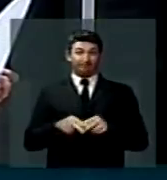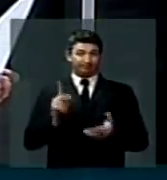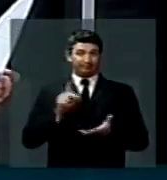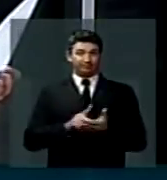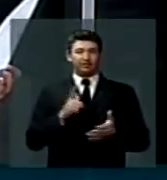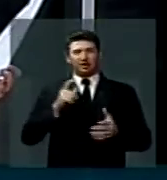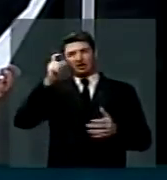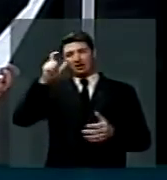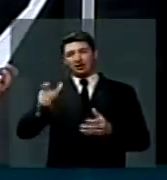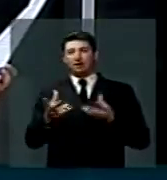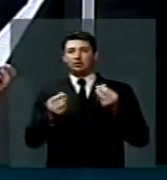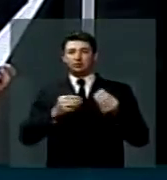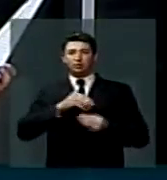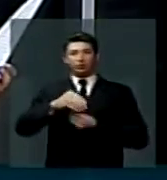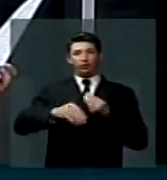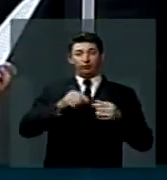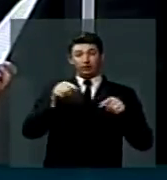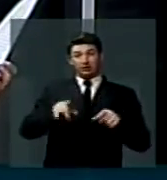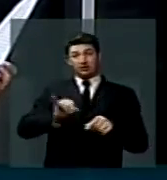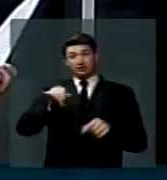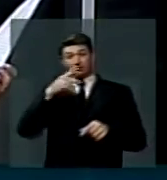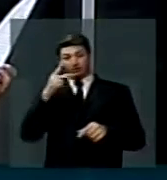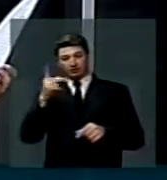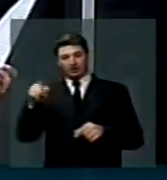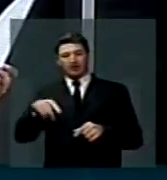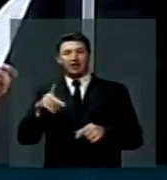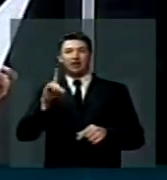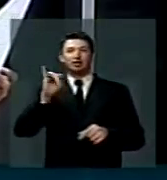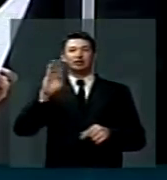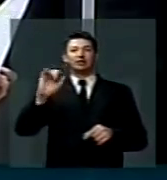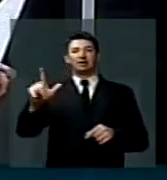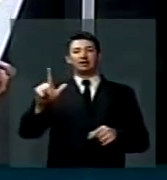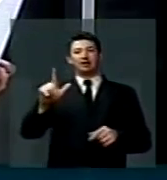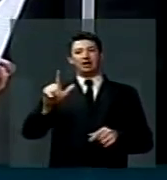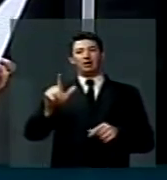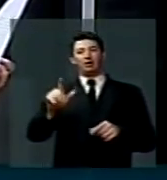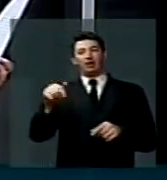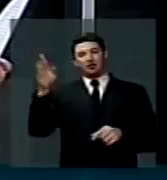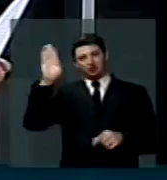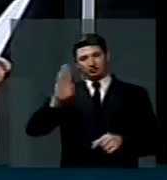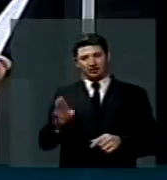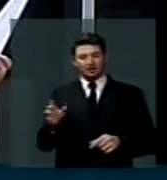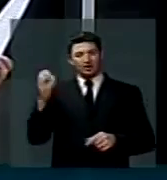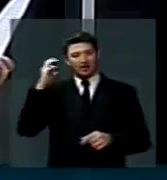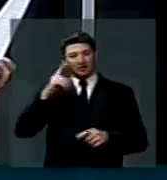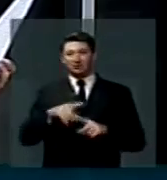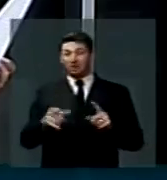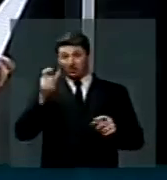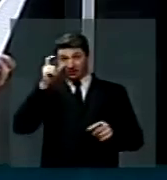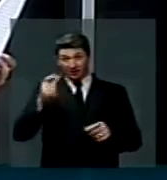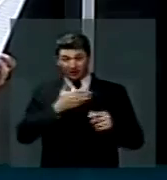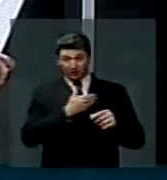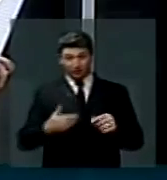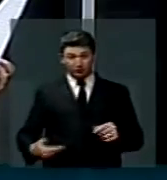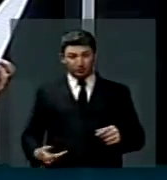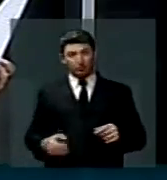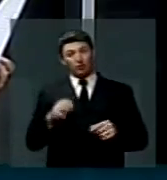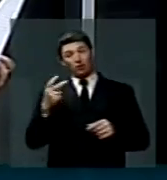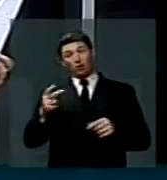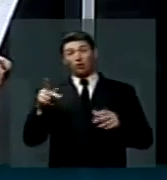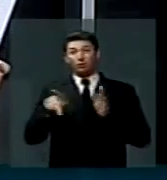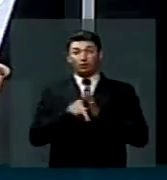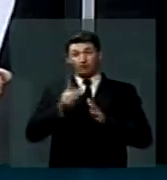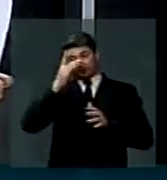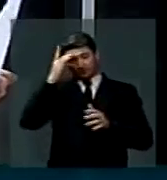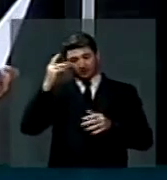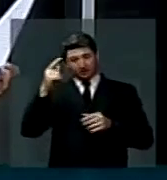muitos interesses em jogo quando o assunto é a digitalização do rádio no Brasil, e nem sempre o interesse público ou do público